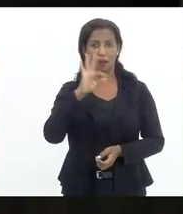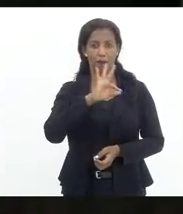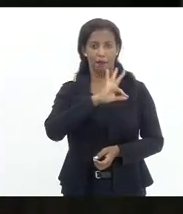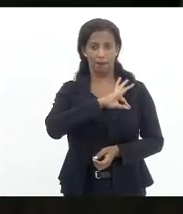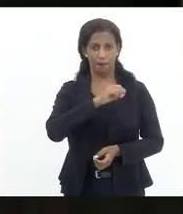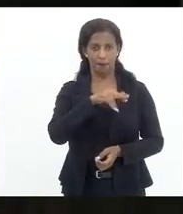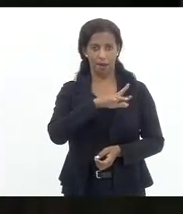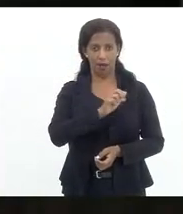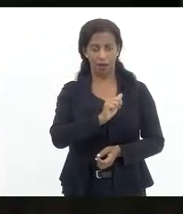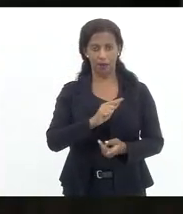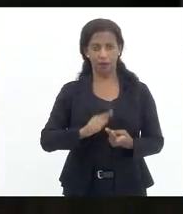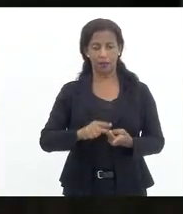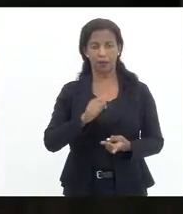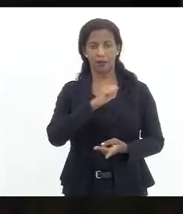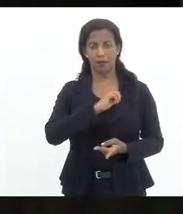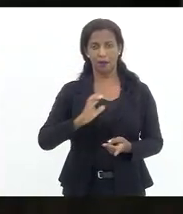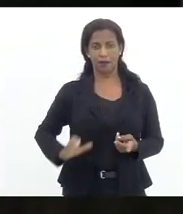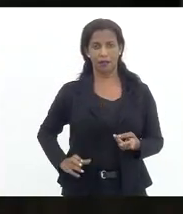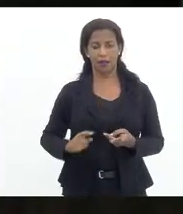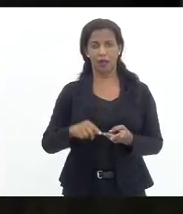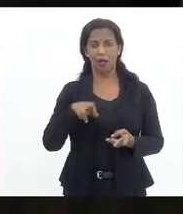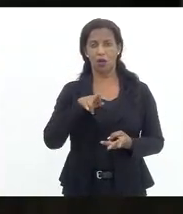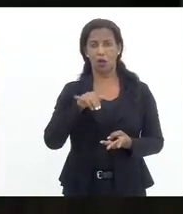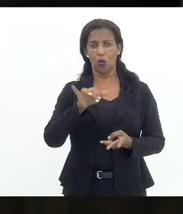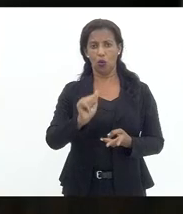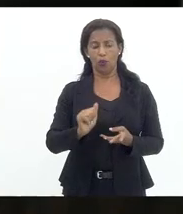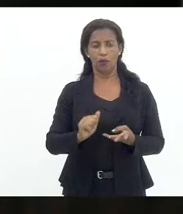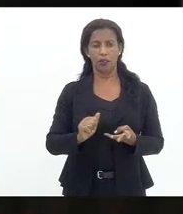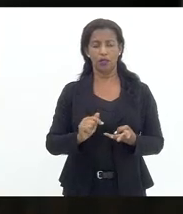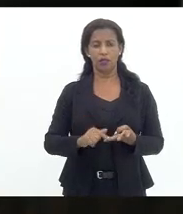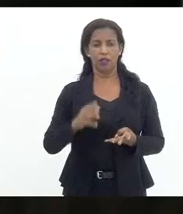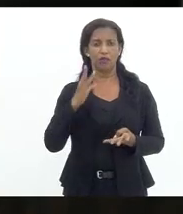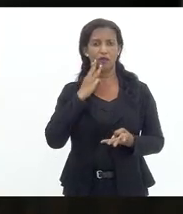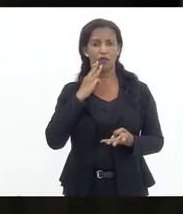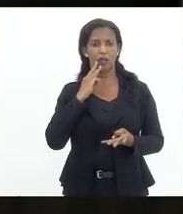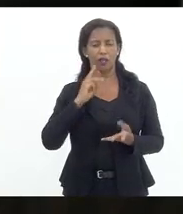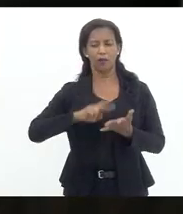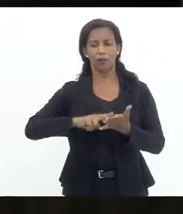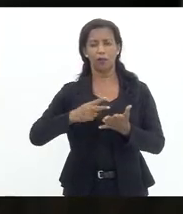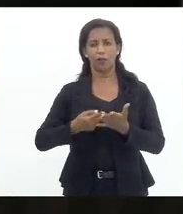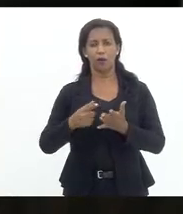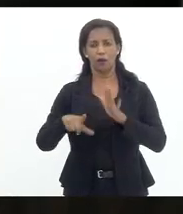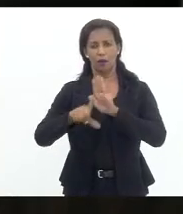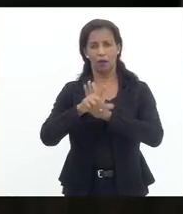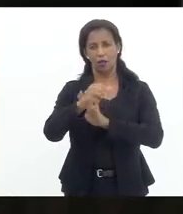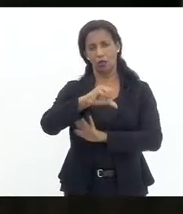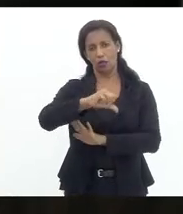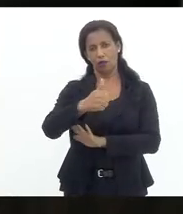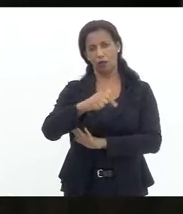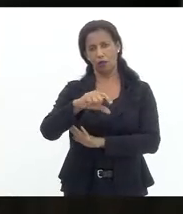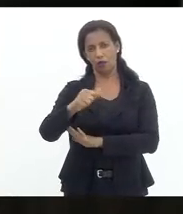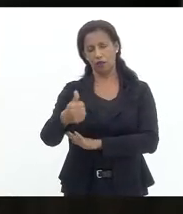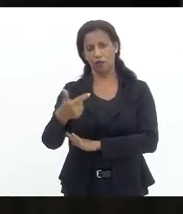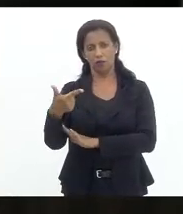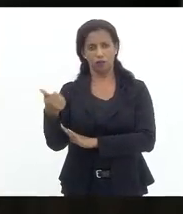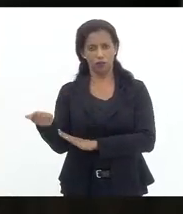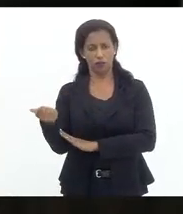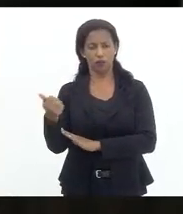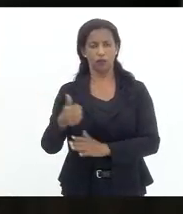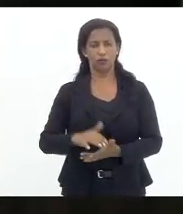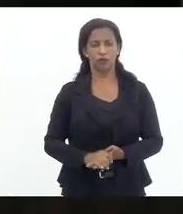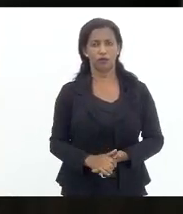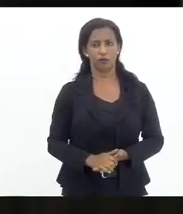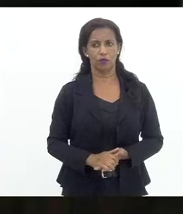Marta Rocha, André Siciliano, Rubens Montempo e Valdeque Carneiro, que alterou a lei 9191 de 2 de março de 21, na forma que